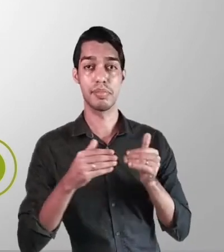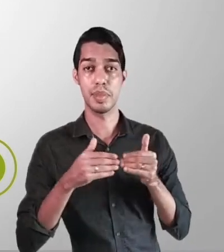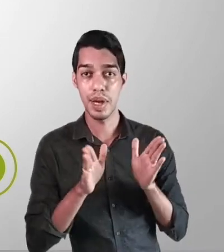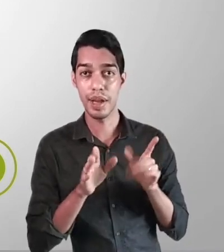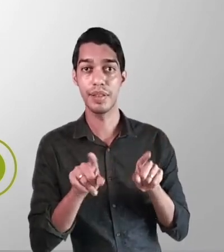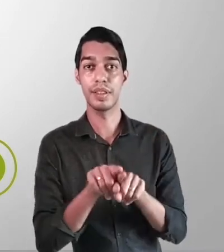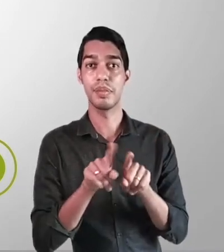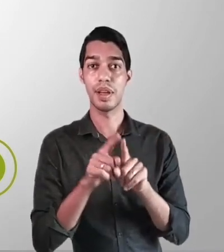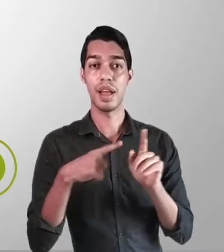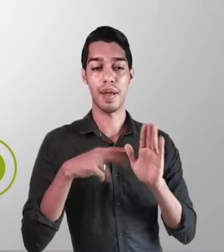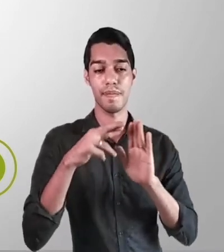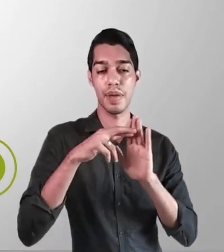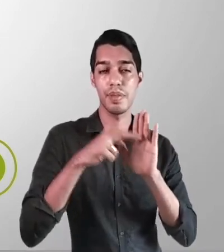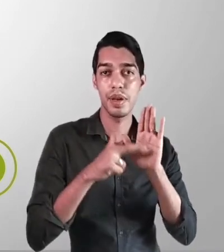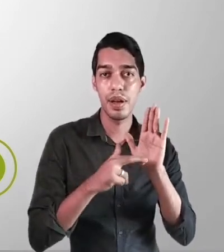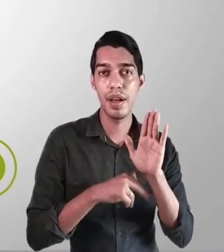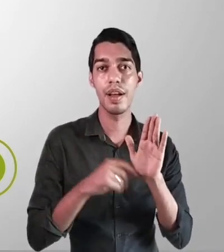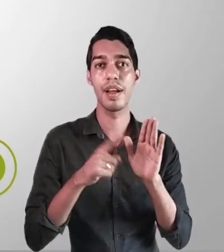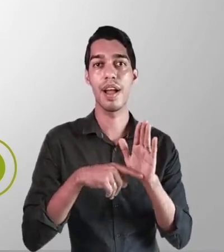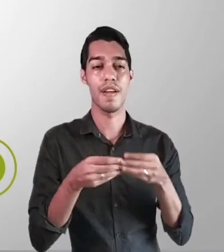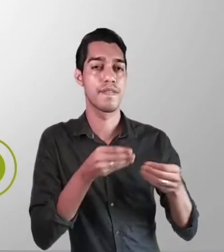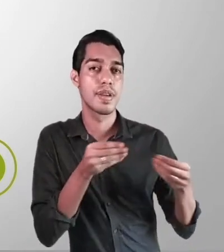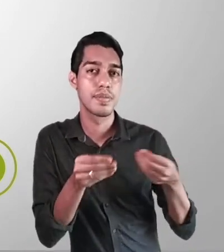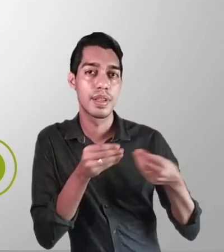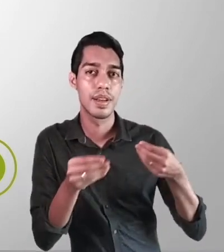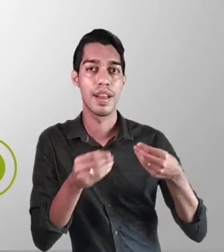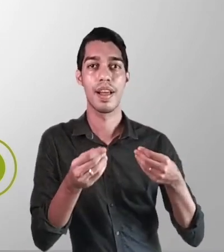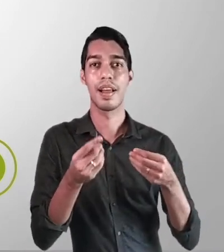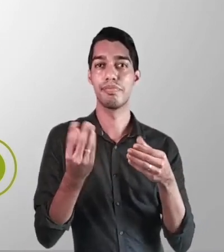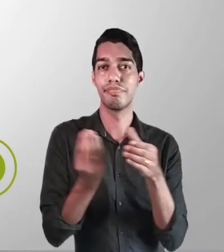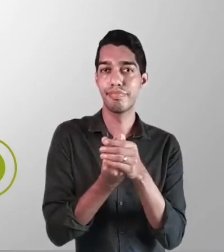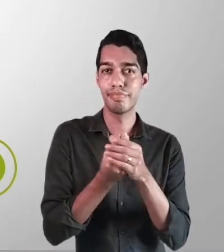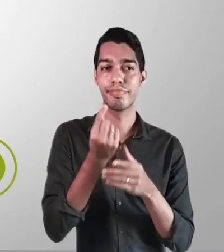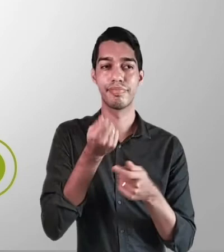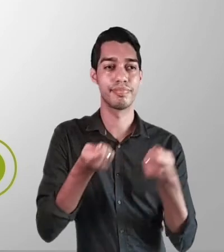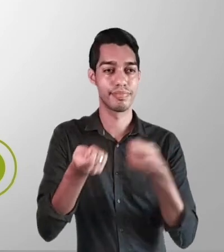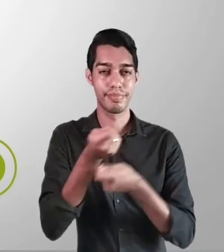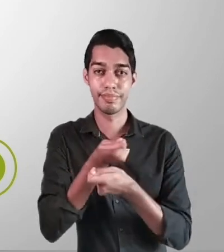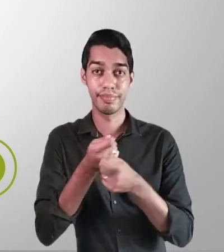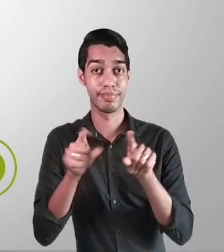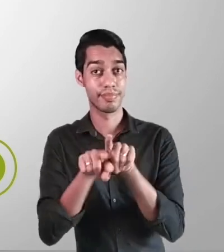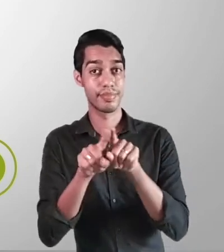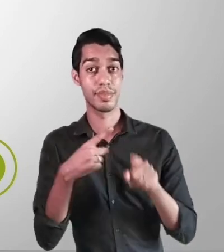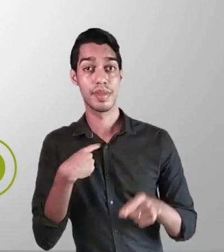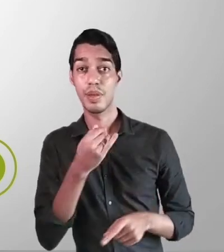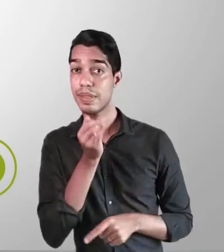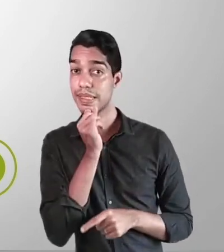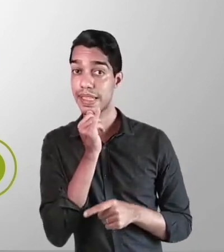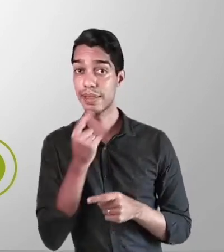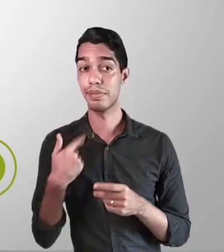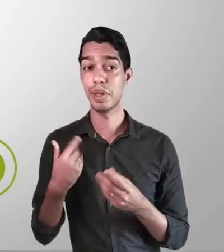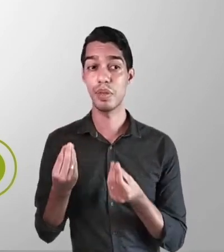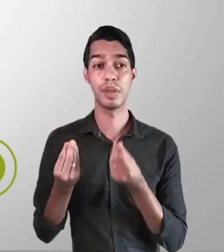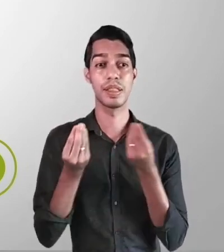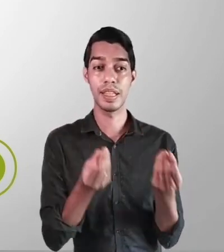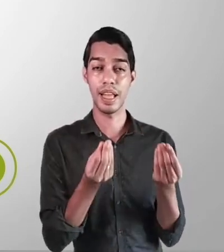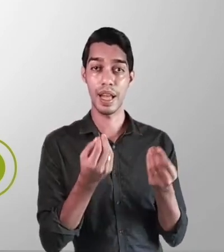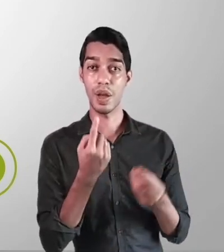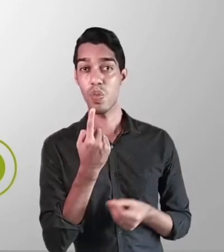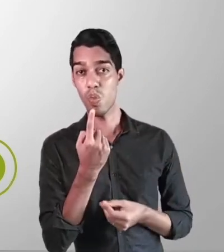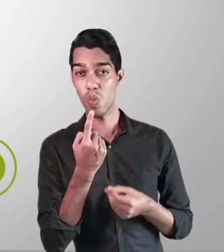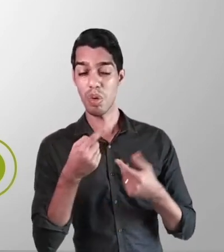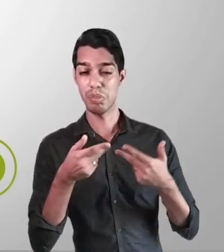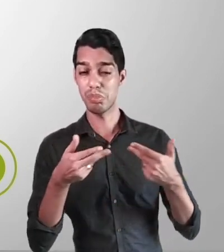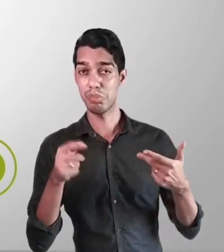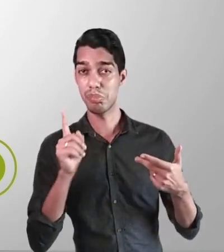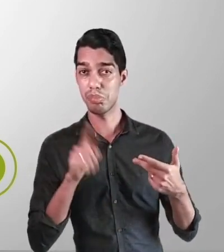pró-flexibilização dos processos de inclusão financeira. Eu cito como exemplo uma flexibilização muito interessante que